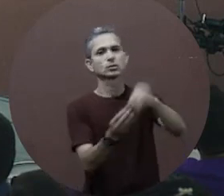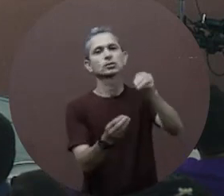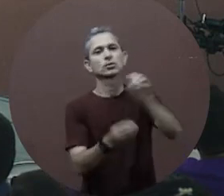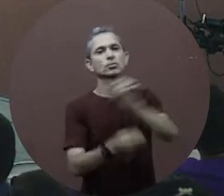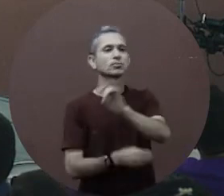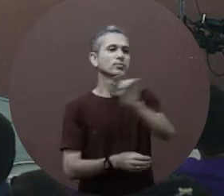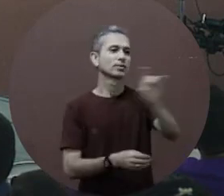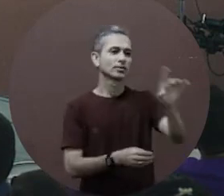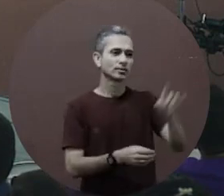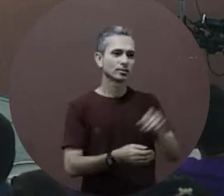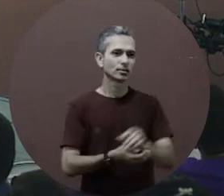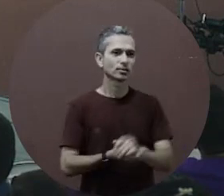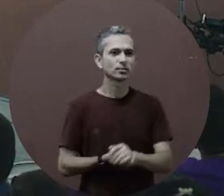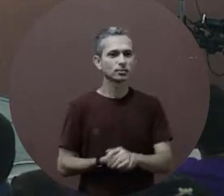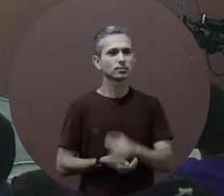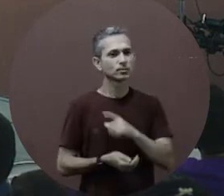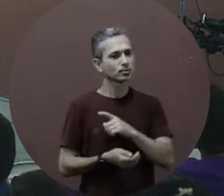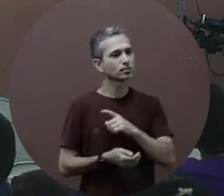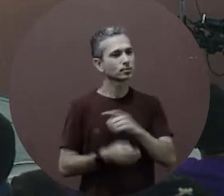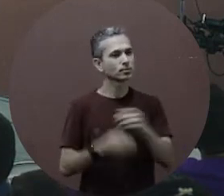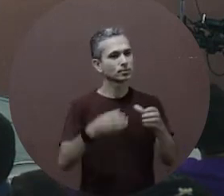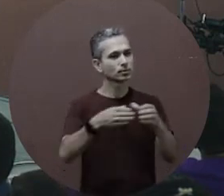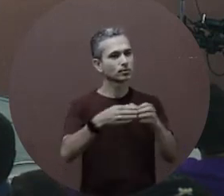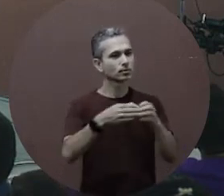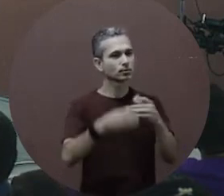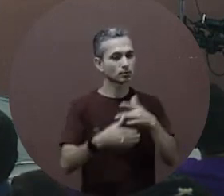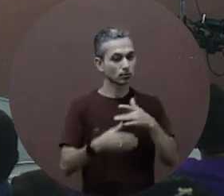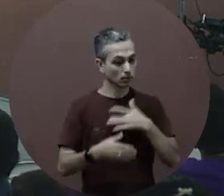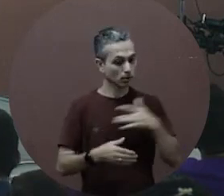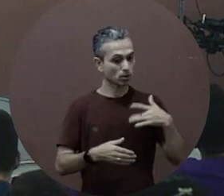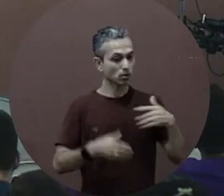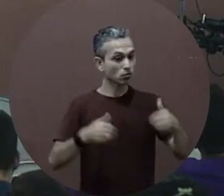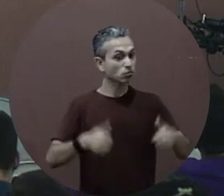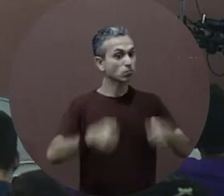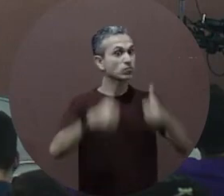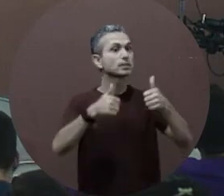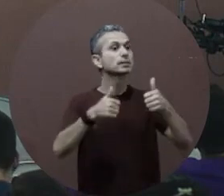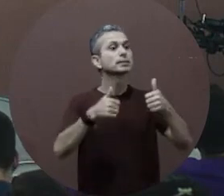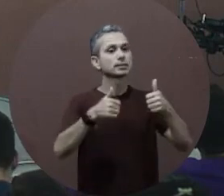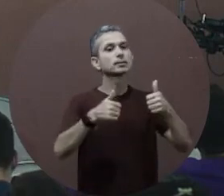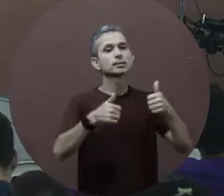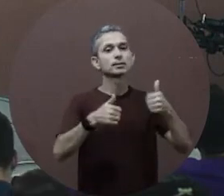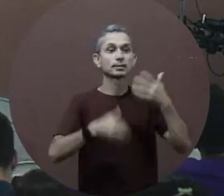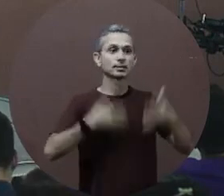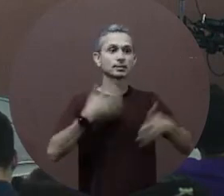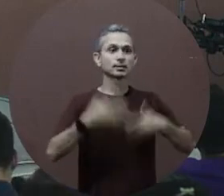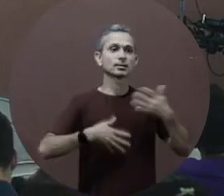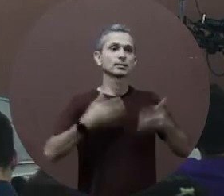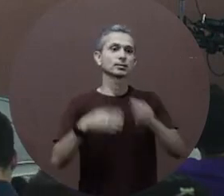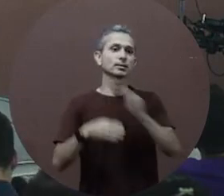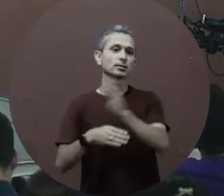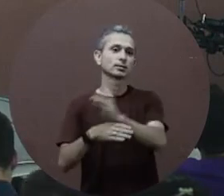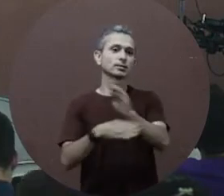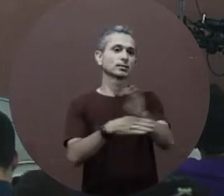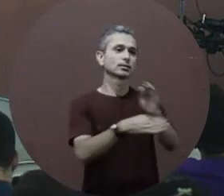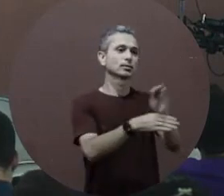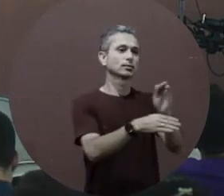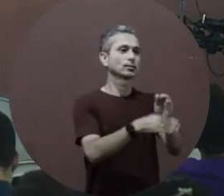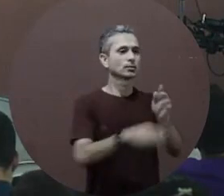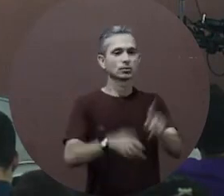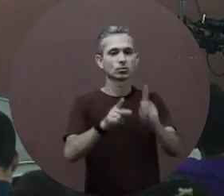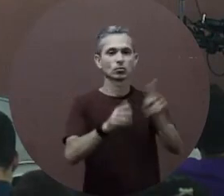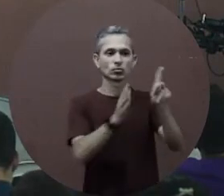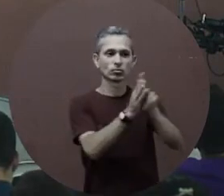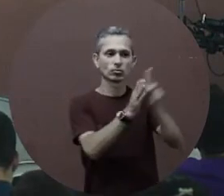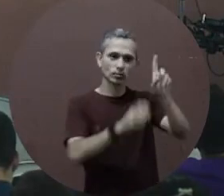de maneira a produzir uma comunidade saudável, que tenham a alegria de cuidar do povo de Deus, que tenham a alegria